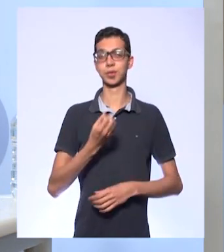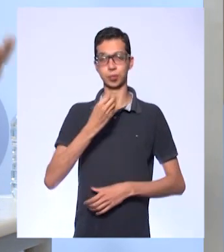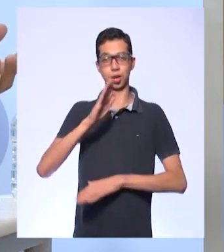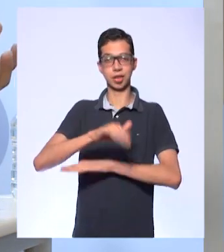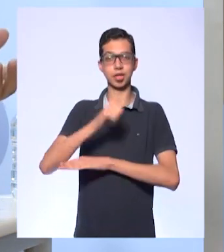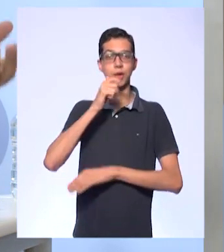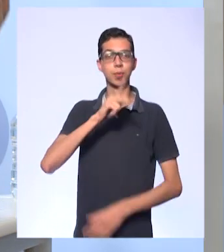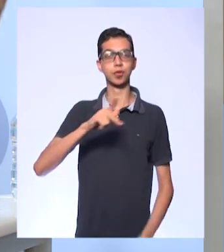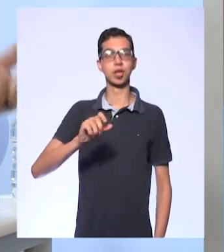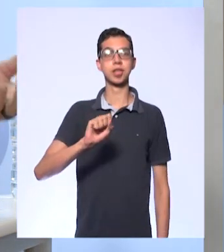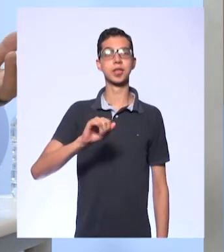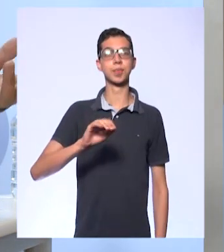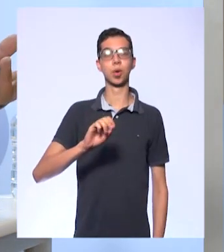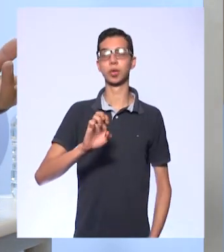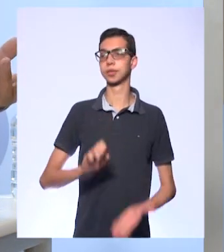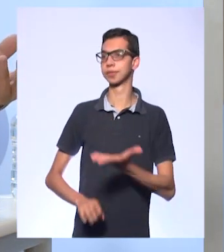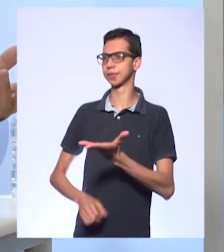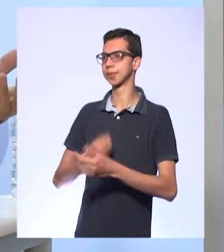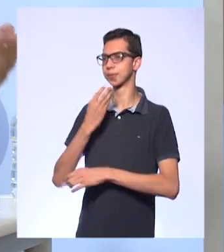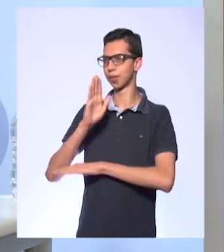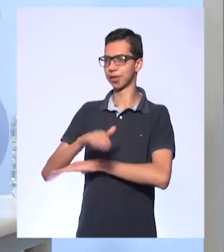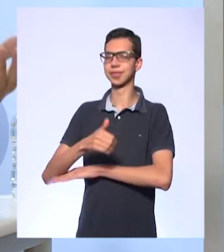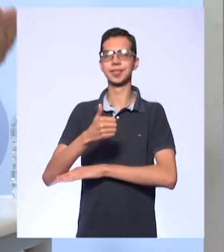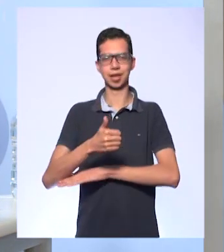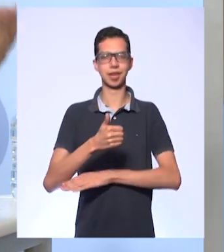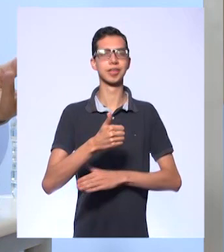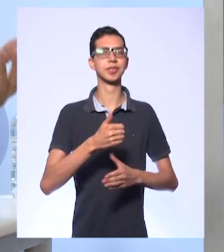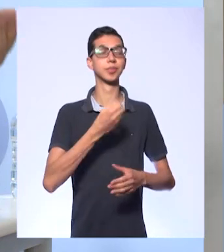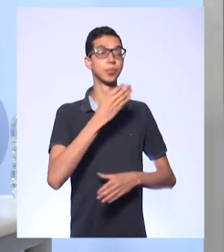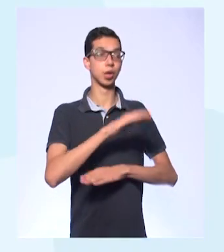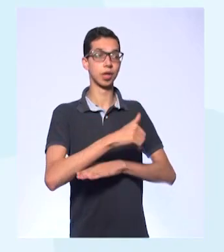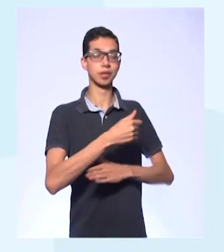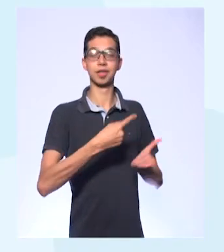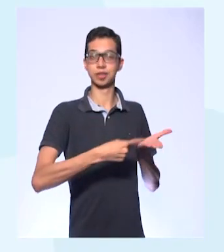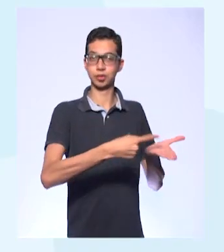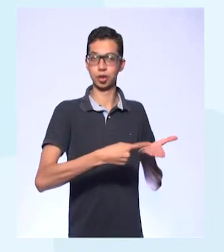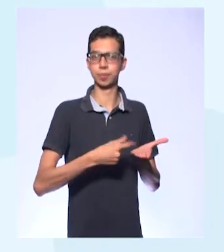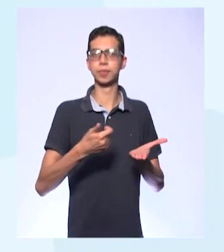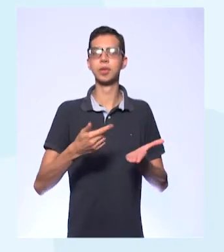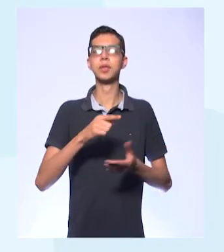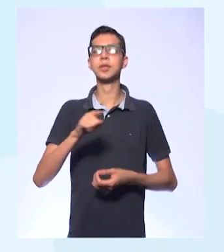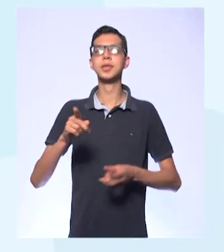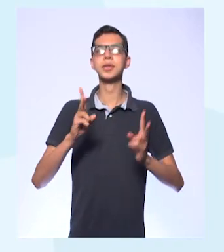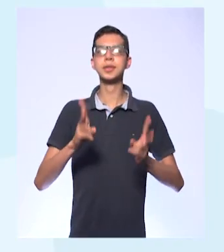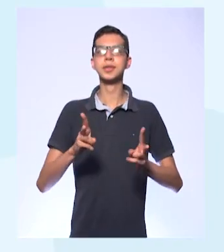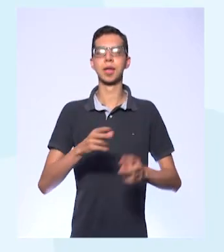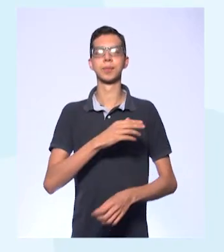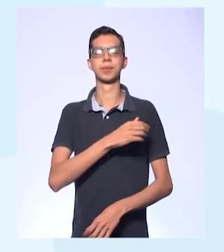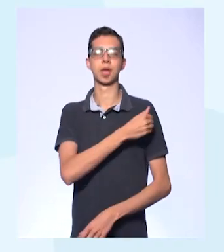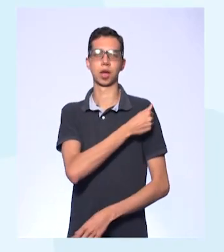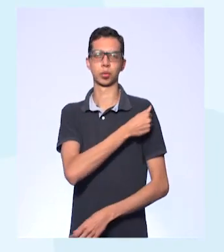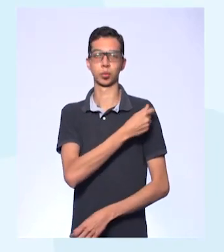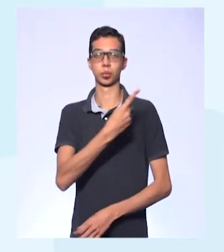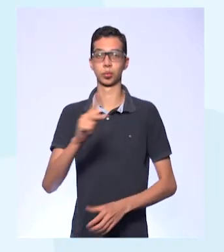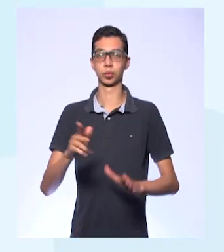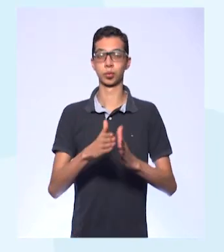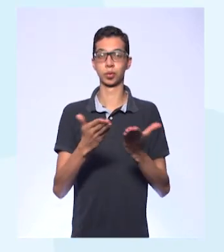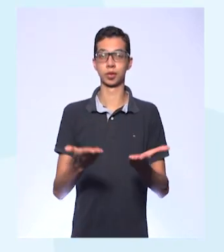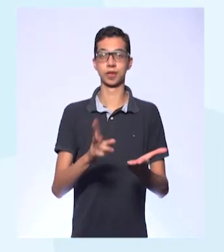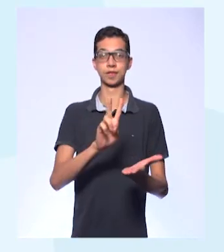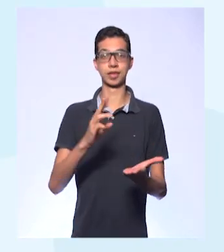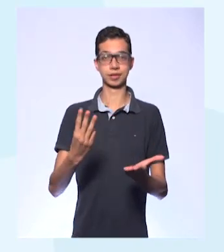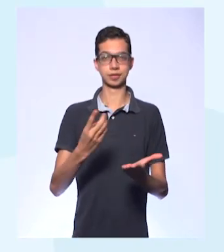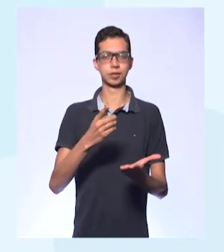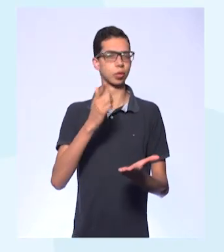Para iniciar nossa aula, a gente vai fazer nossos combinados de sempre, né? Que vocês têm em mãos o caderno do aluno, volume 3, tá? Quem ainda não conseguiu pegar